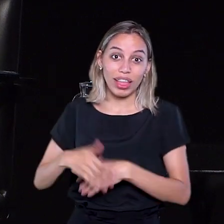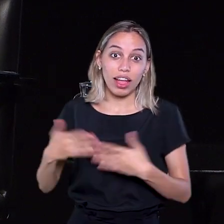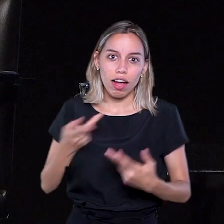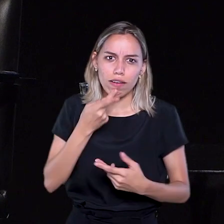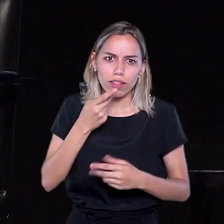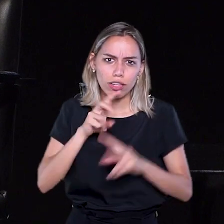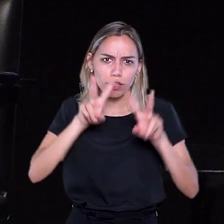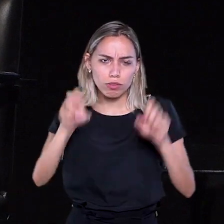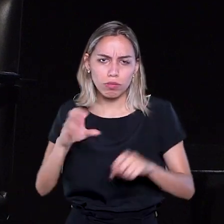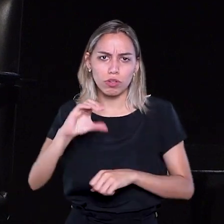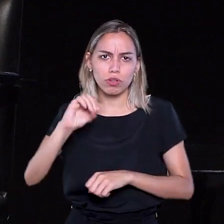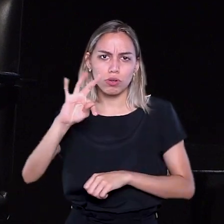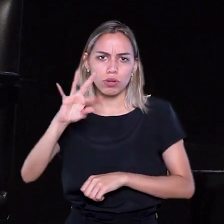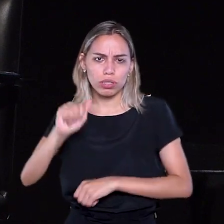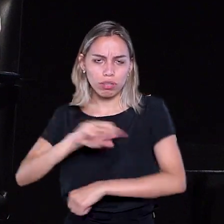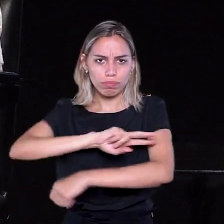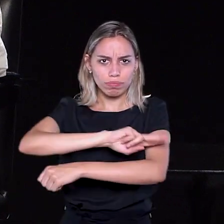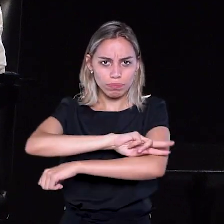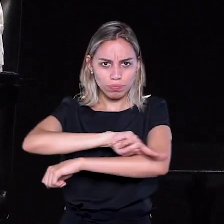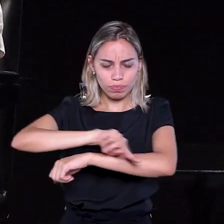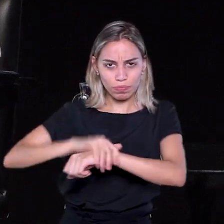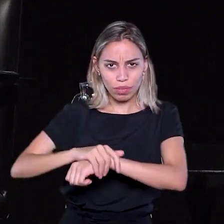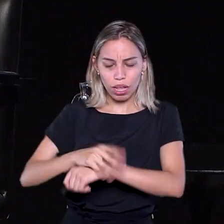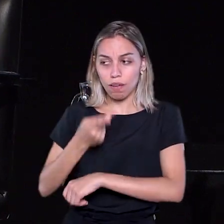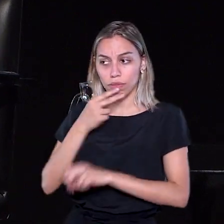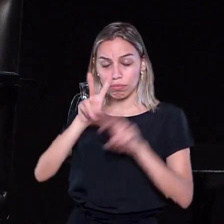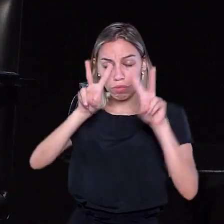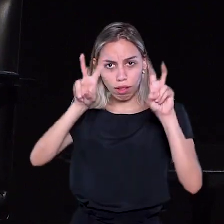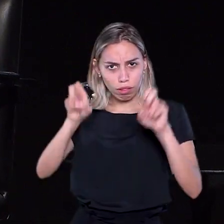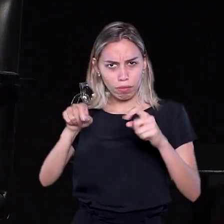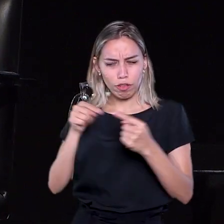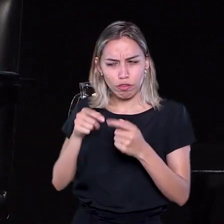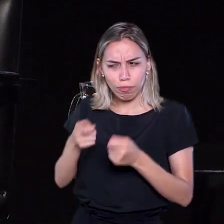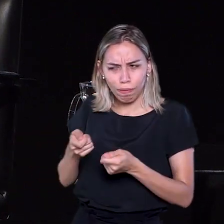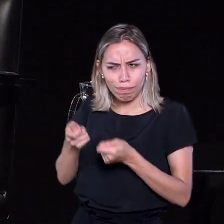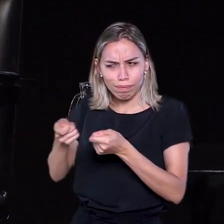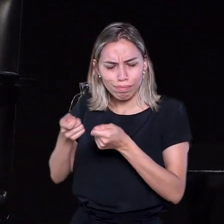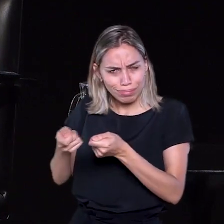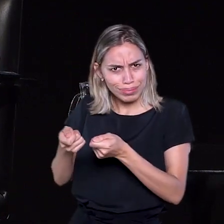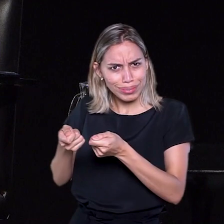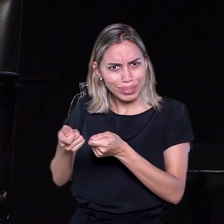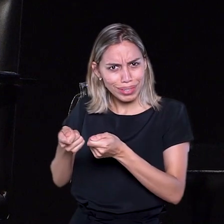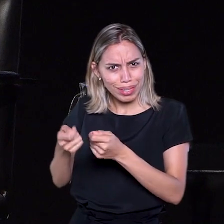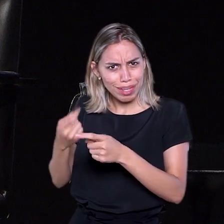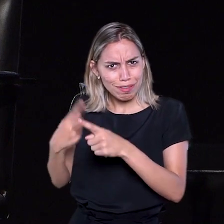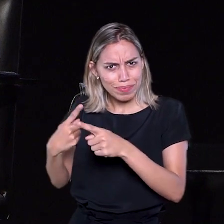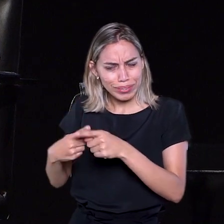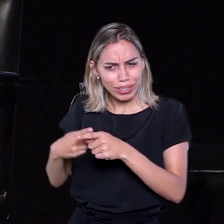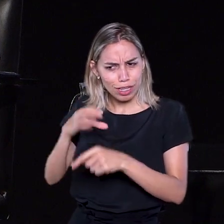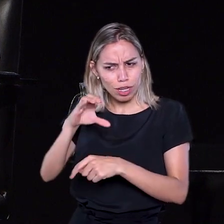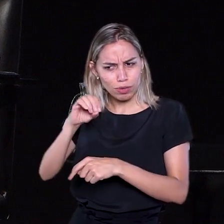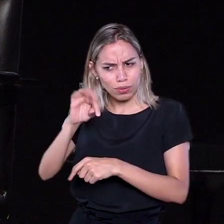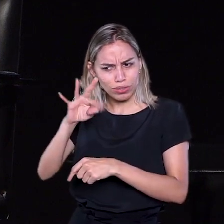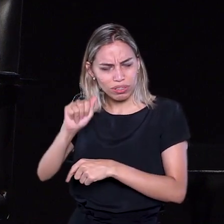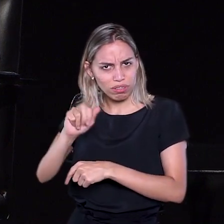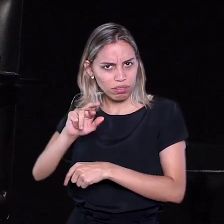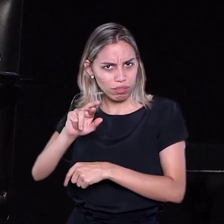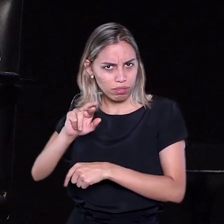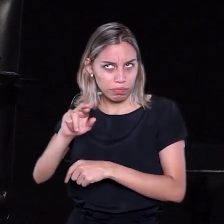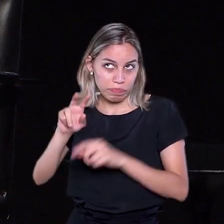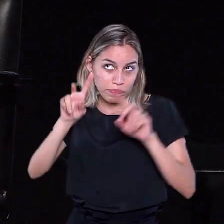Cotas Raciais, e falar sobre esse tema, que na verdade é uma provocação, que é cota,